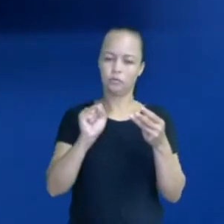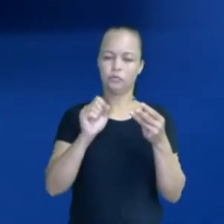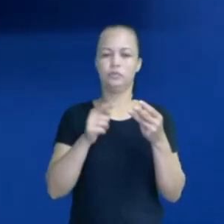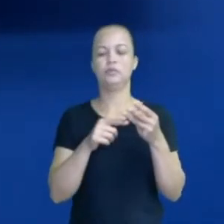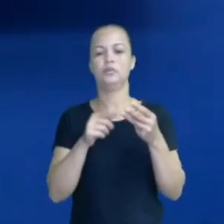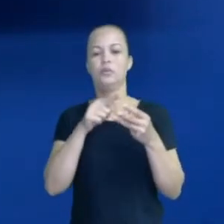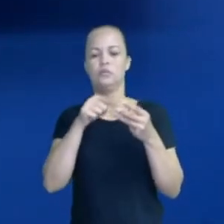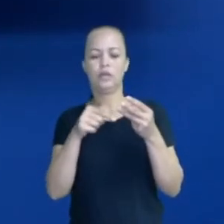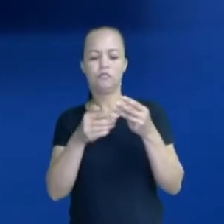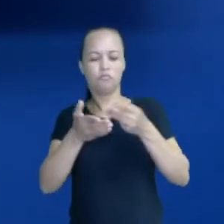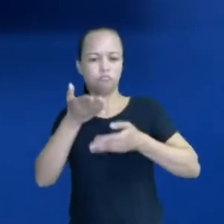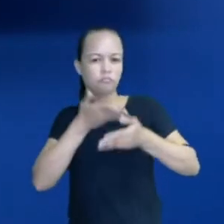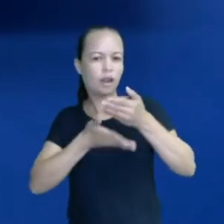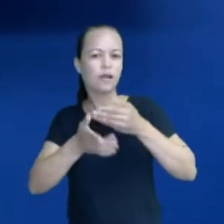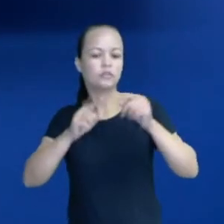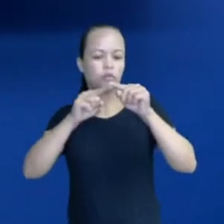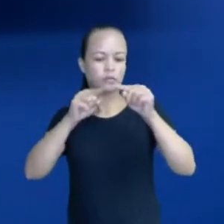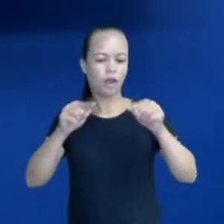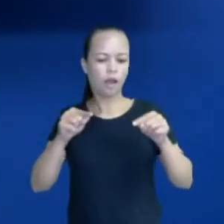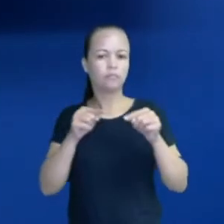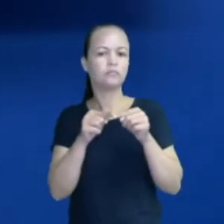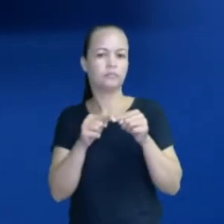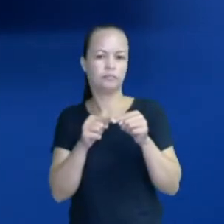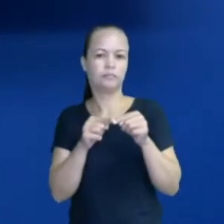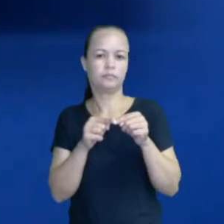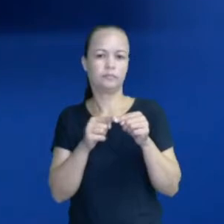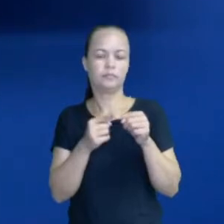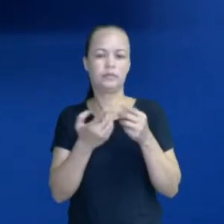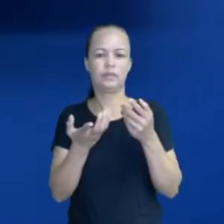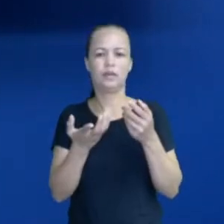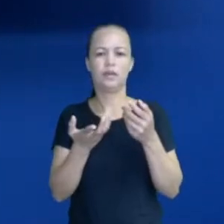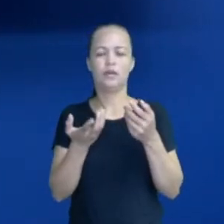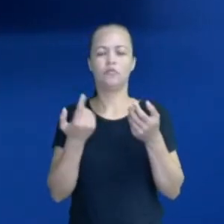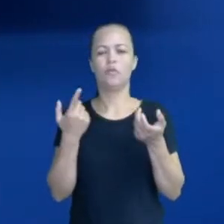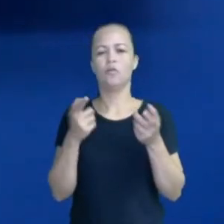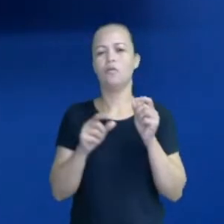o ângulo, tá? Eu vou classificar